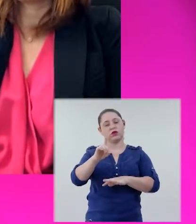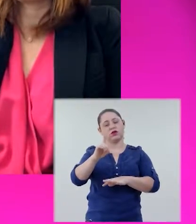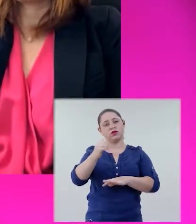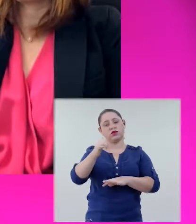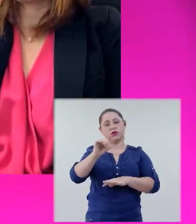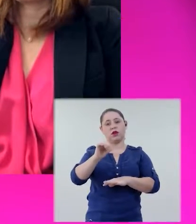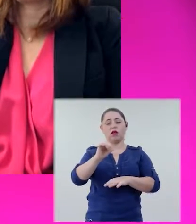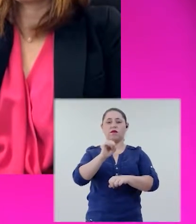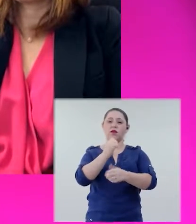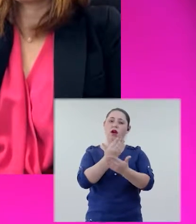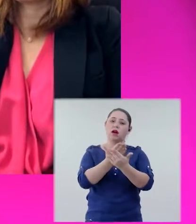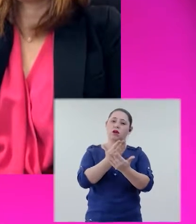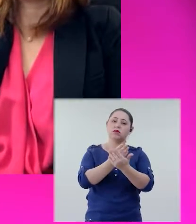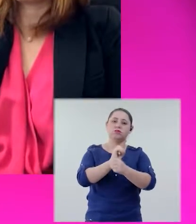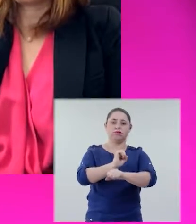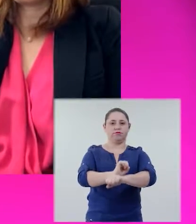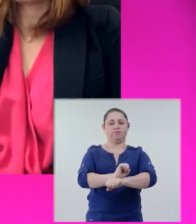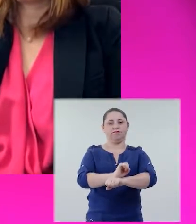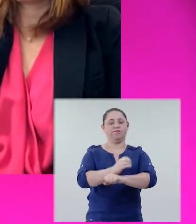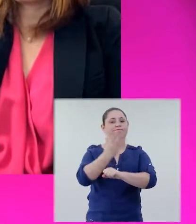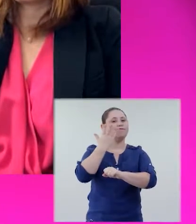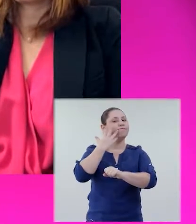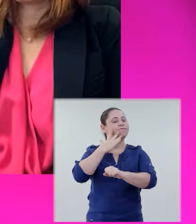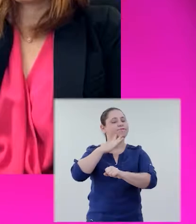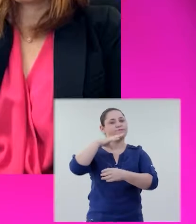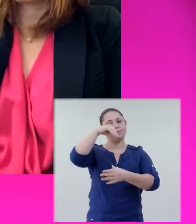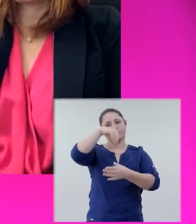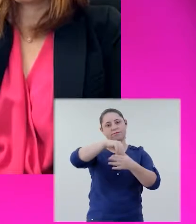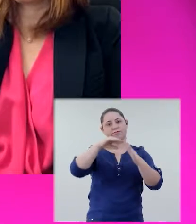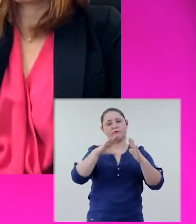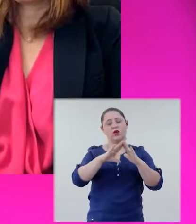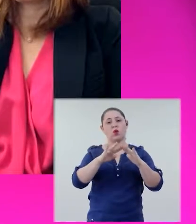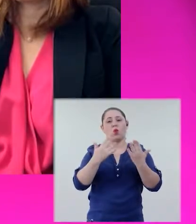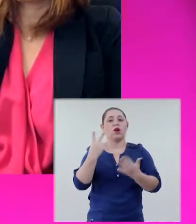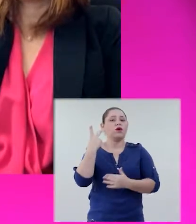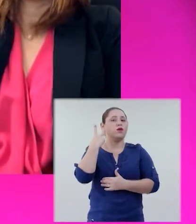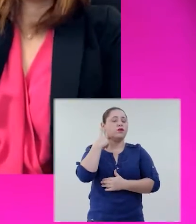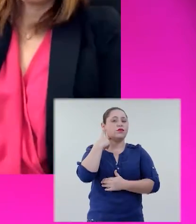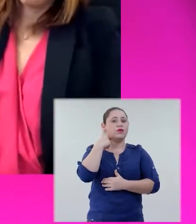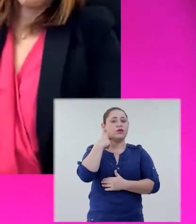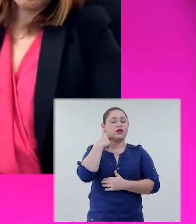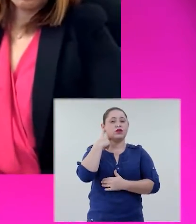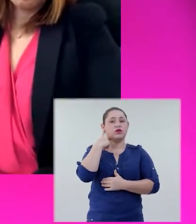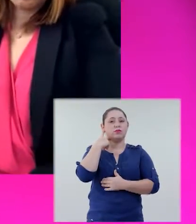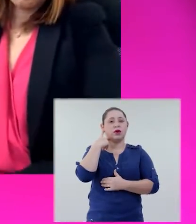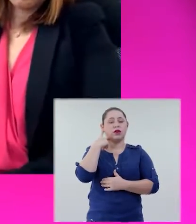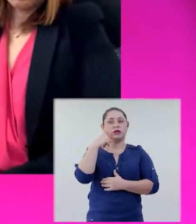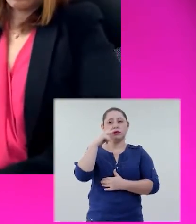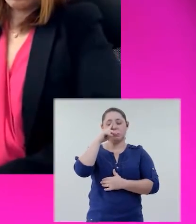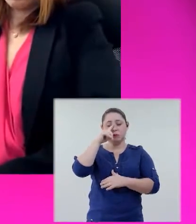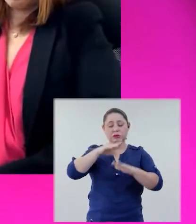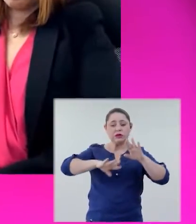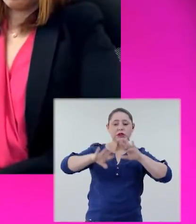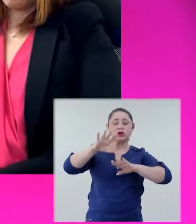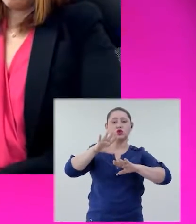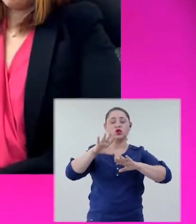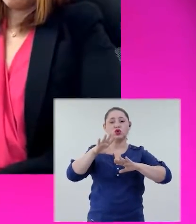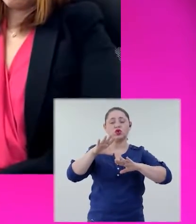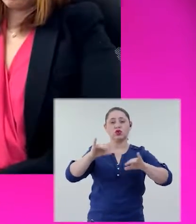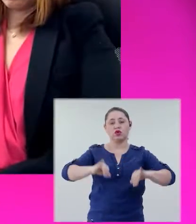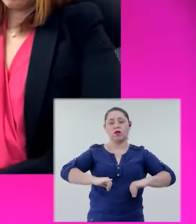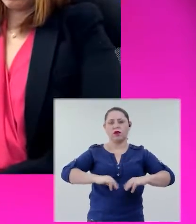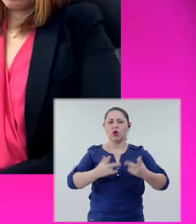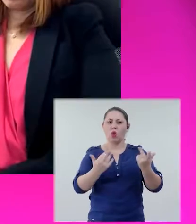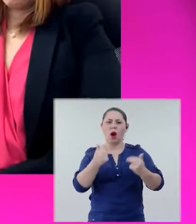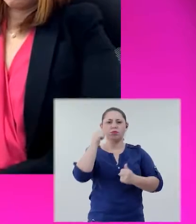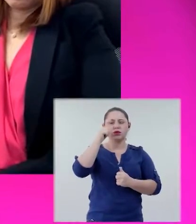Covid-19, as aulas estão suspensas, as crianças estão dentro de casa e é quando as vítimas elas são vulneráveis, assim como outras,